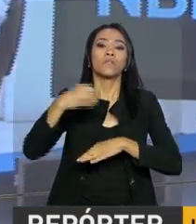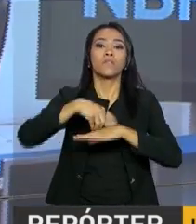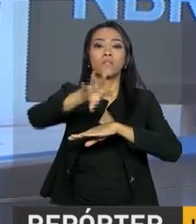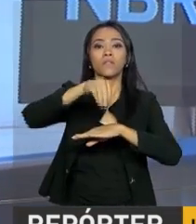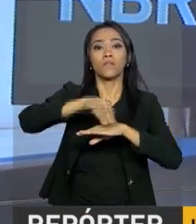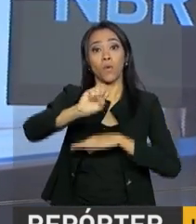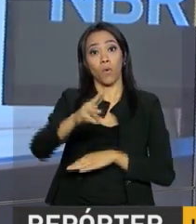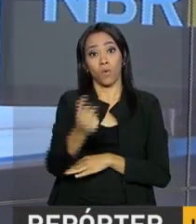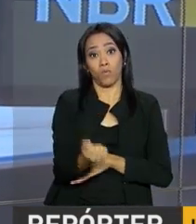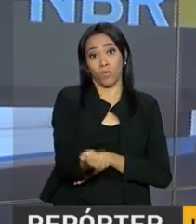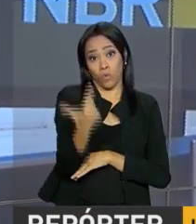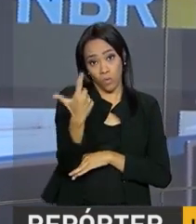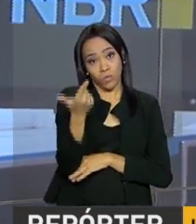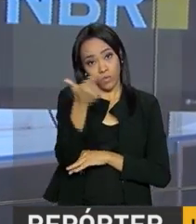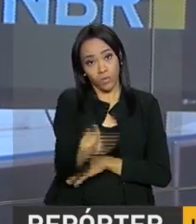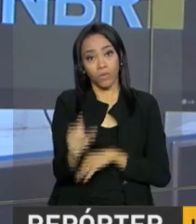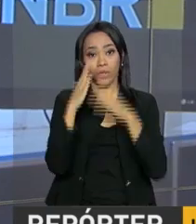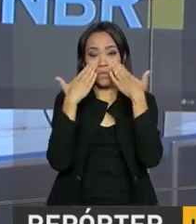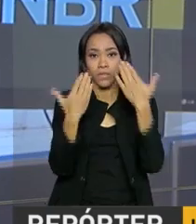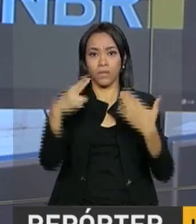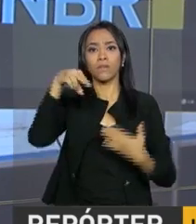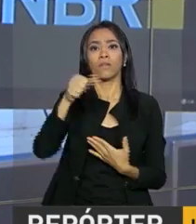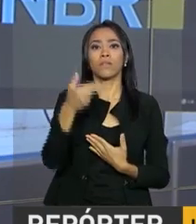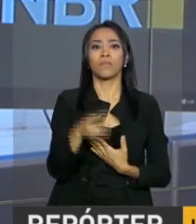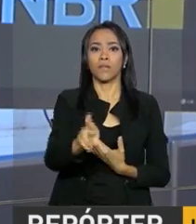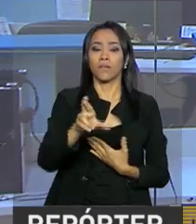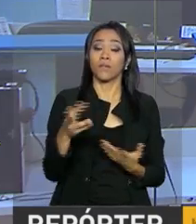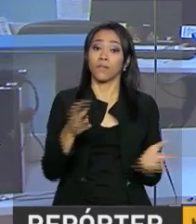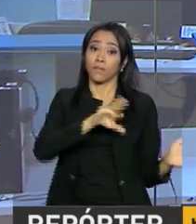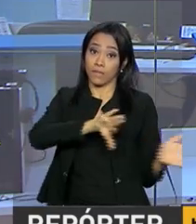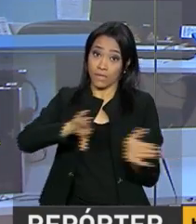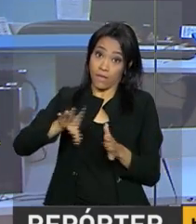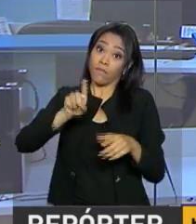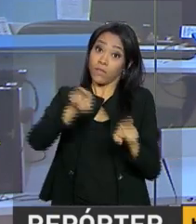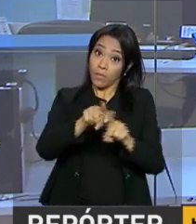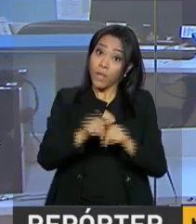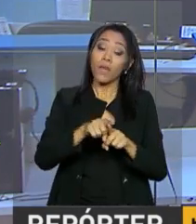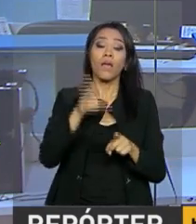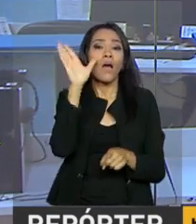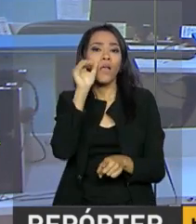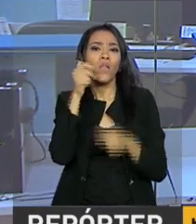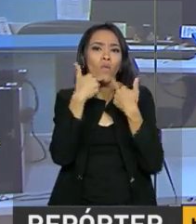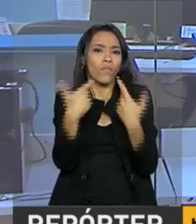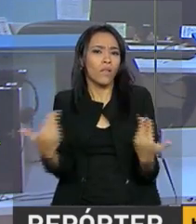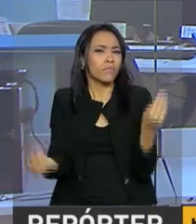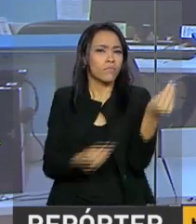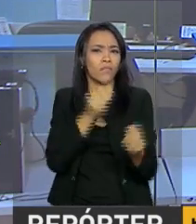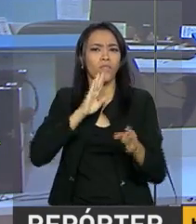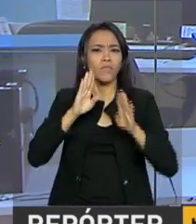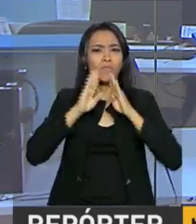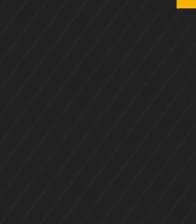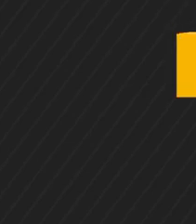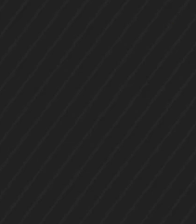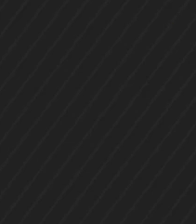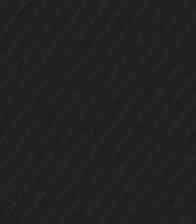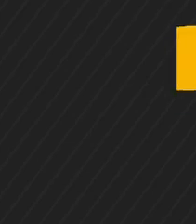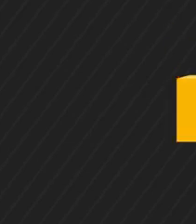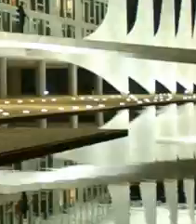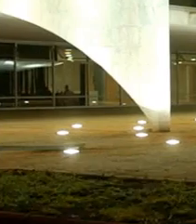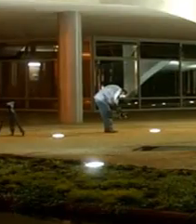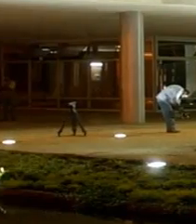meio-dia na próxima edição do repórter NBR acompanhe as novidades também em nossas redes